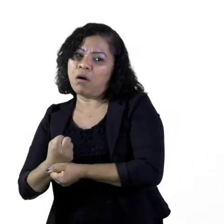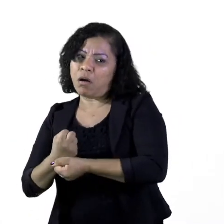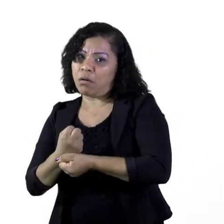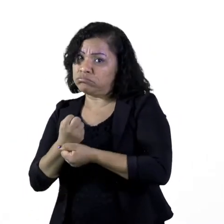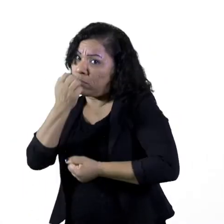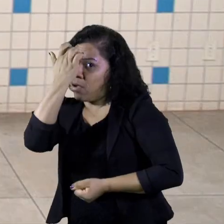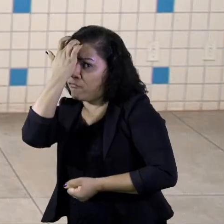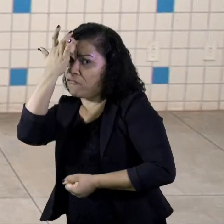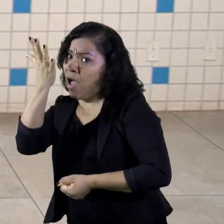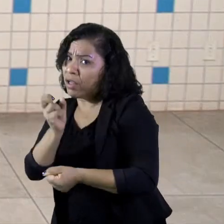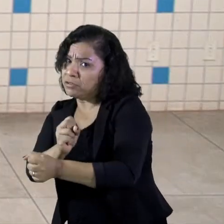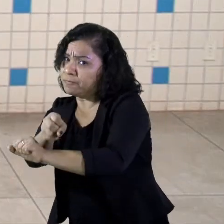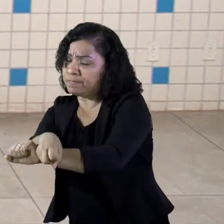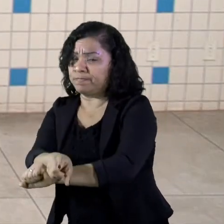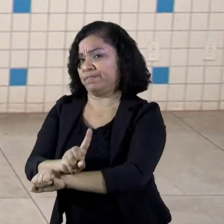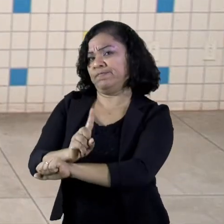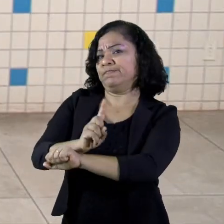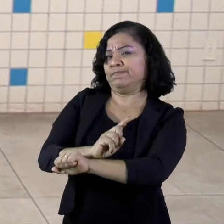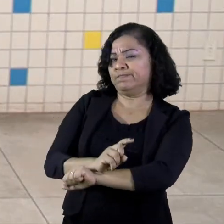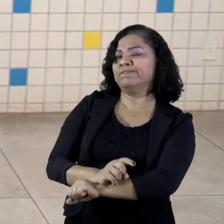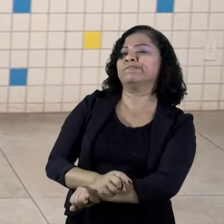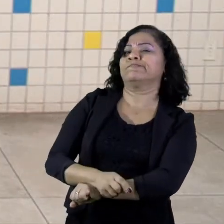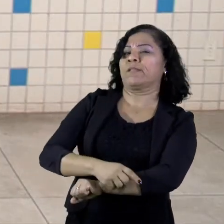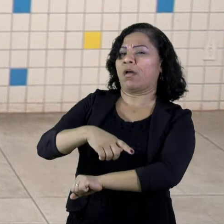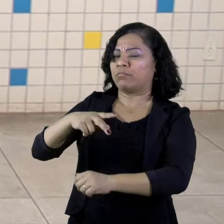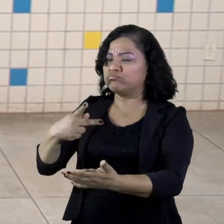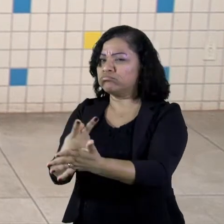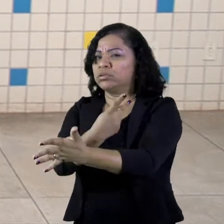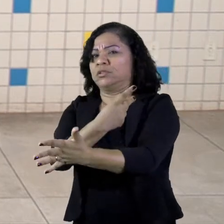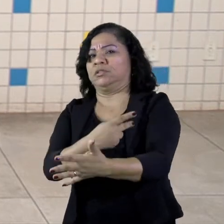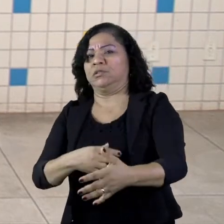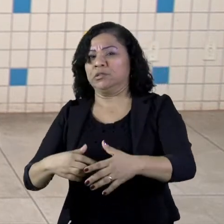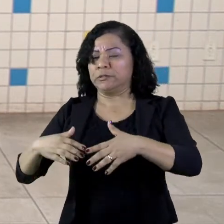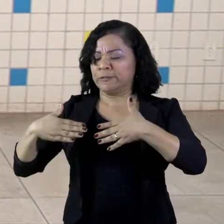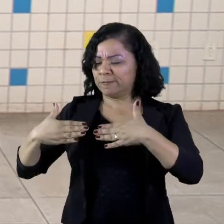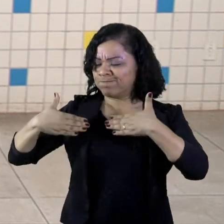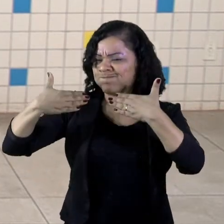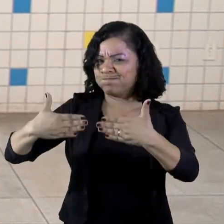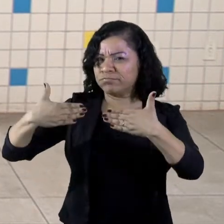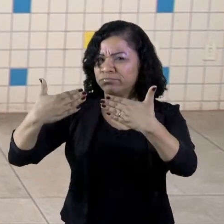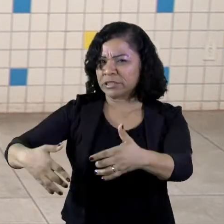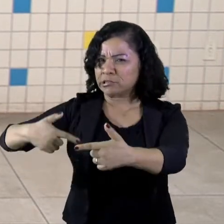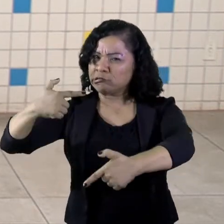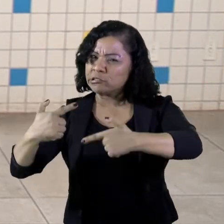facilmente à escravidão. Ocorreram muitas revoltas e ocorreram muitas